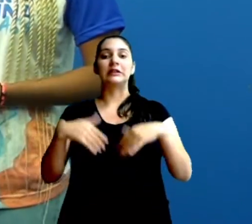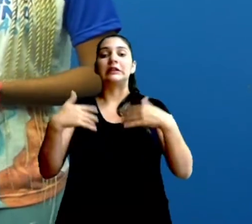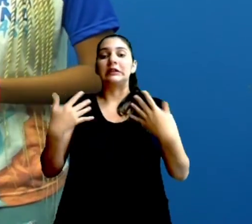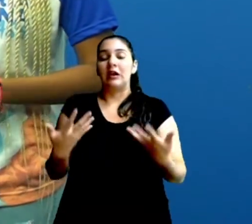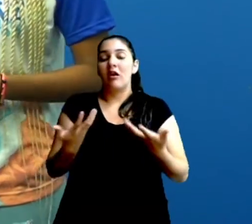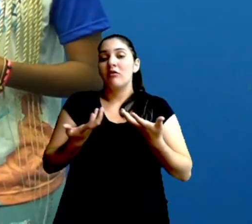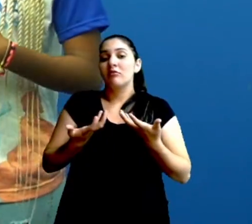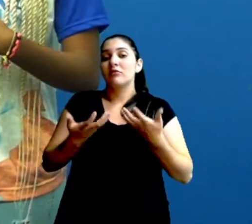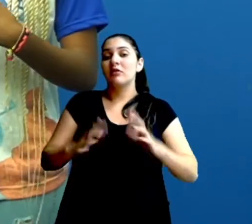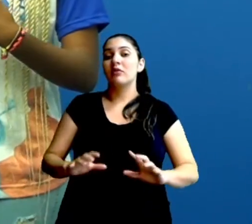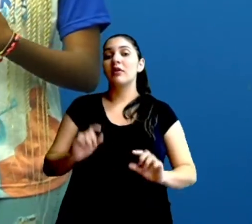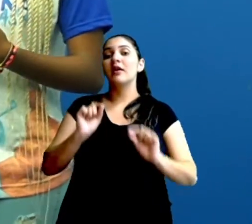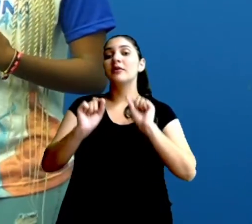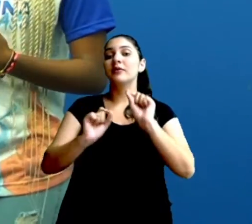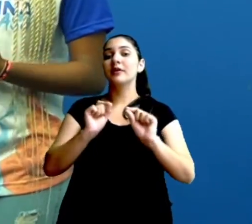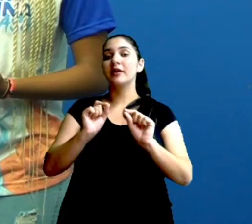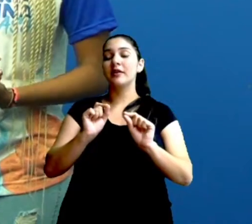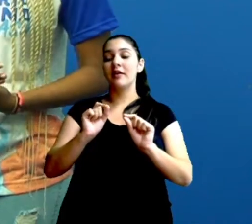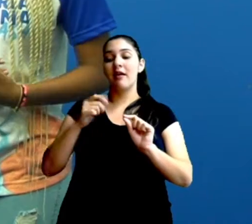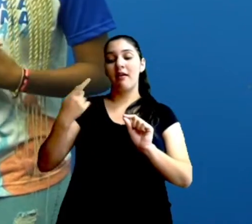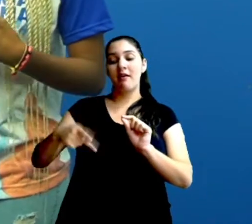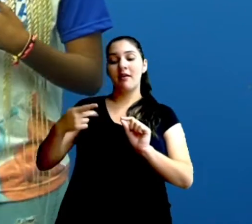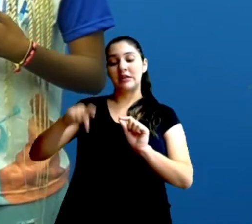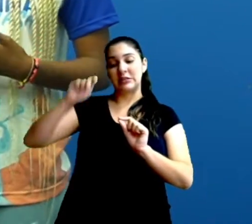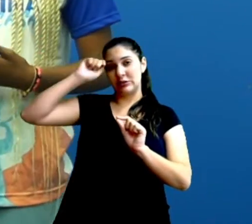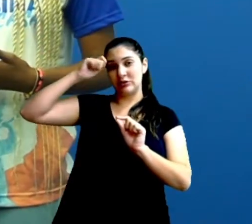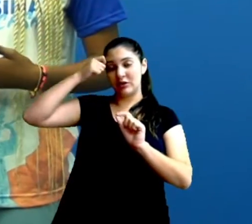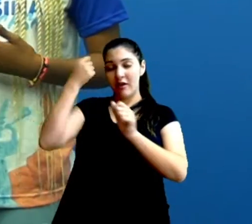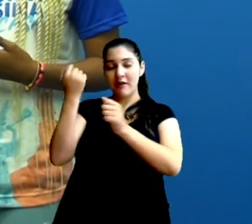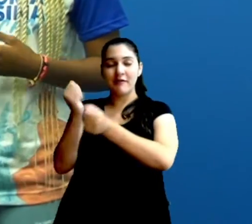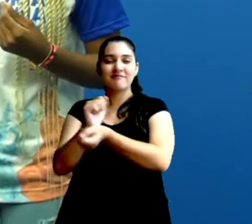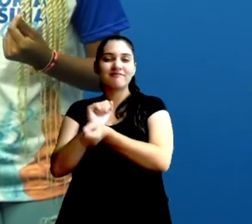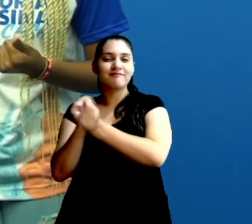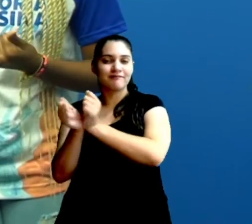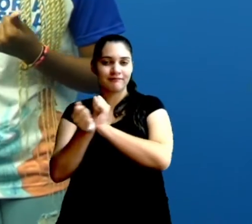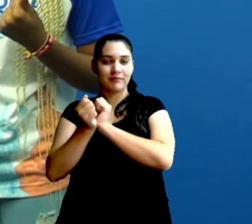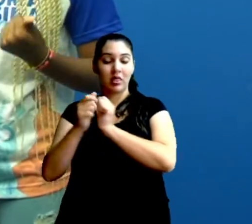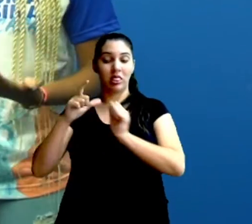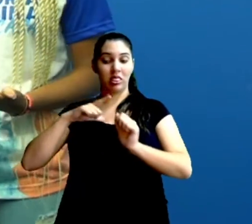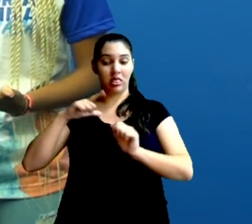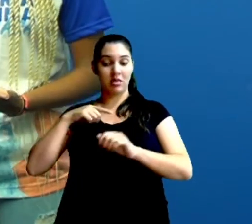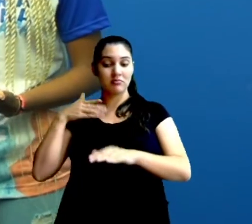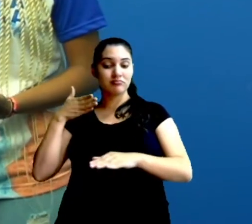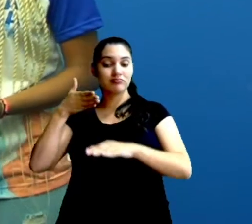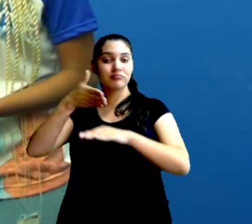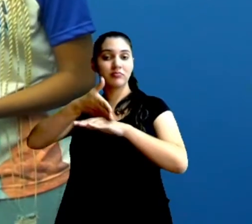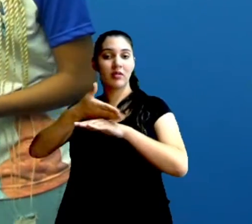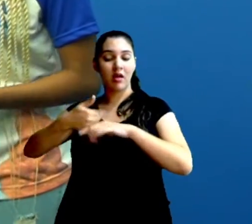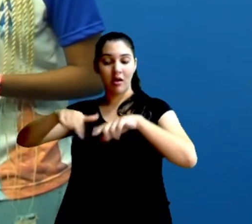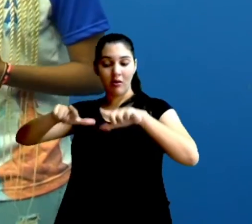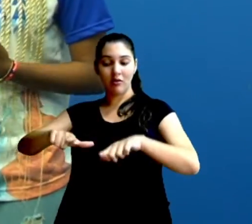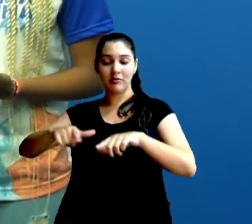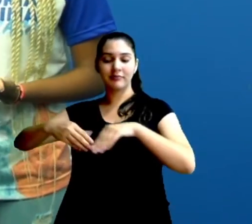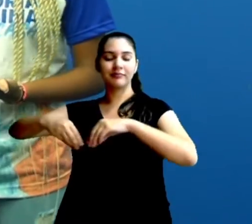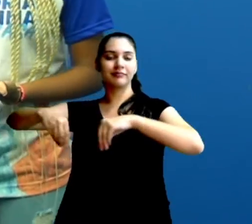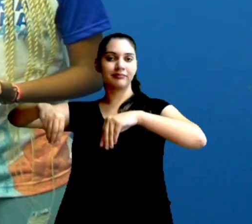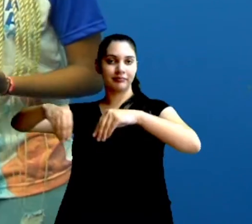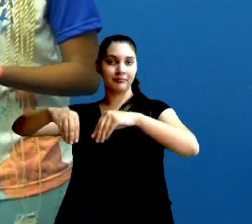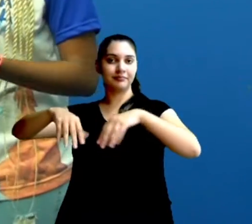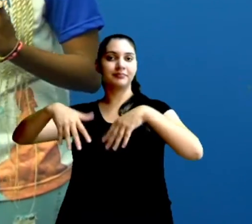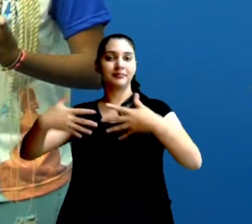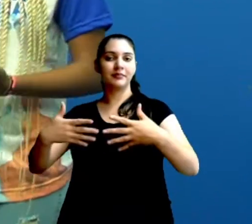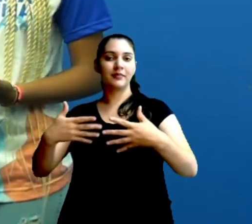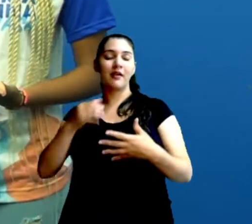não quero que os escravizados, que as pessoas negras tenham acesso à terra. E